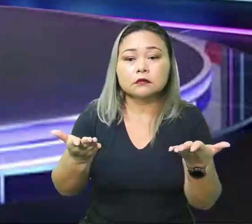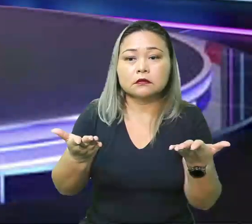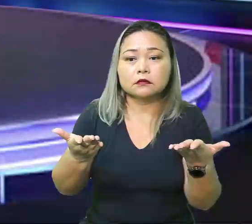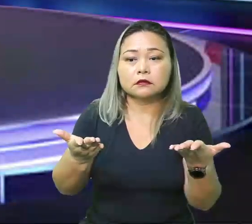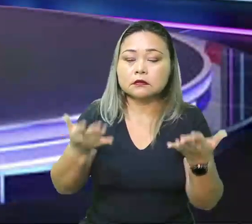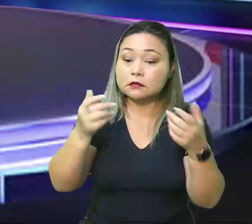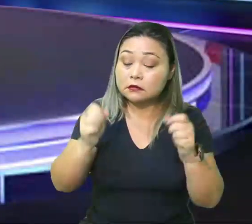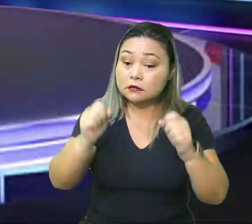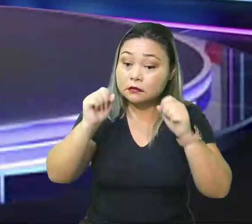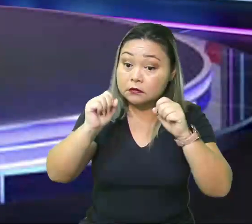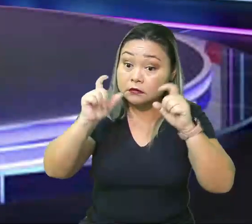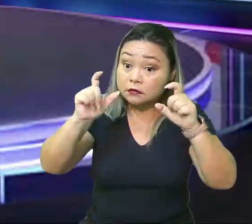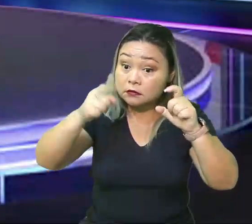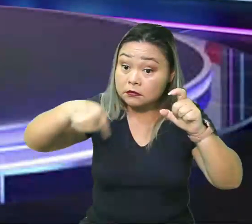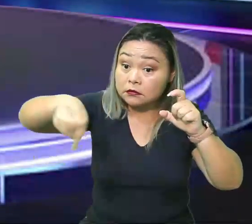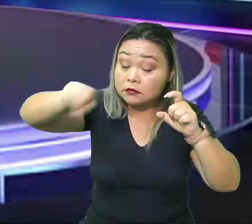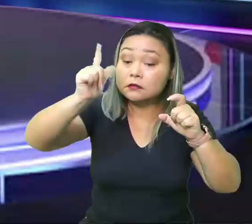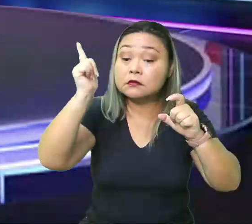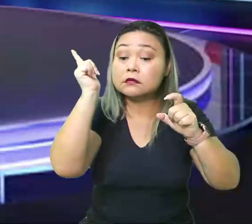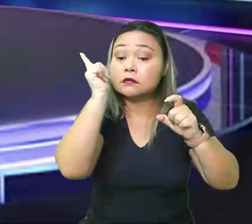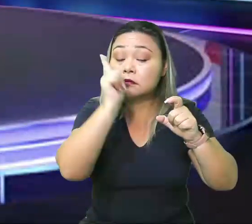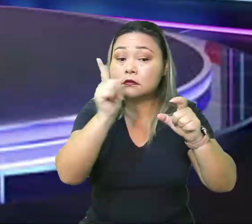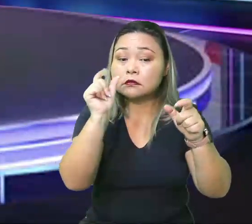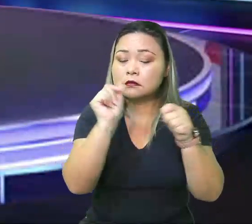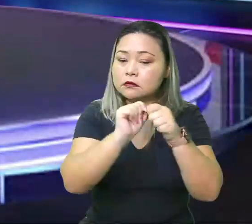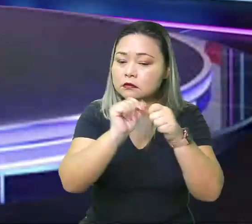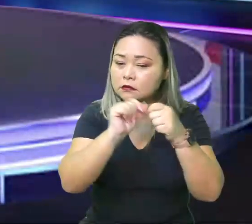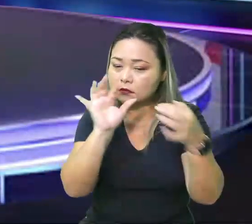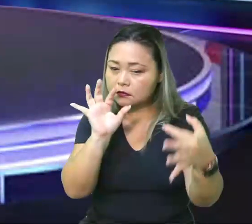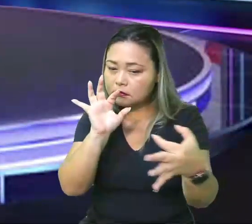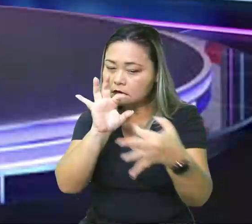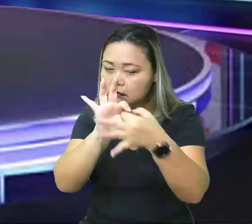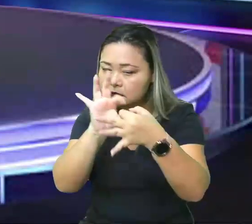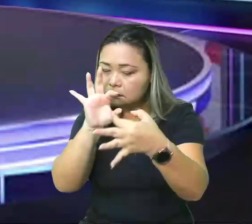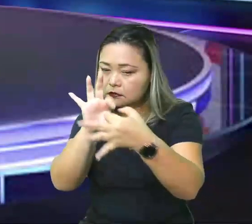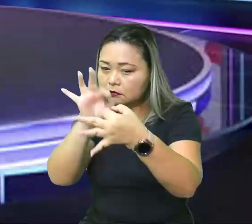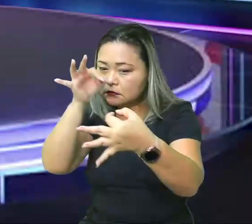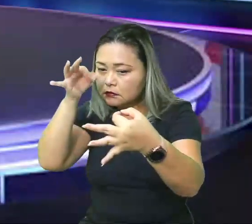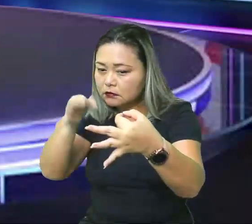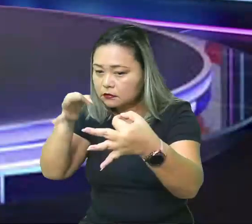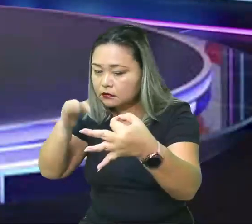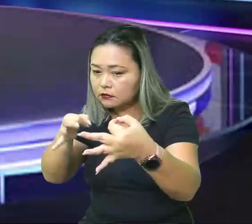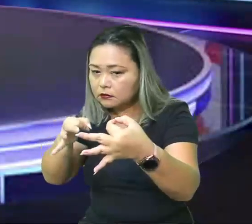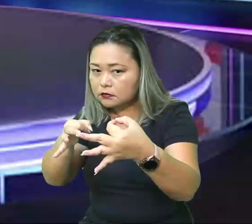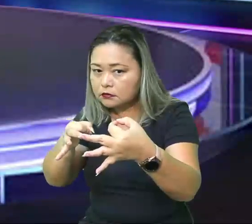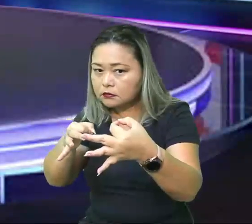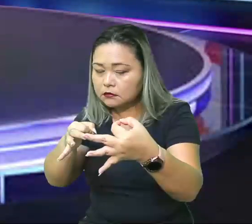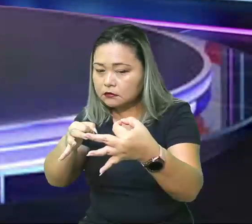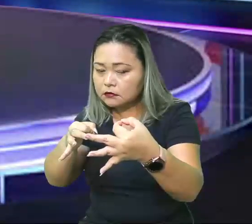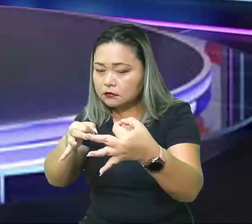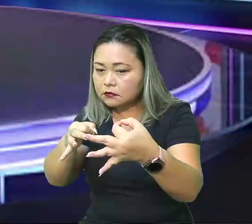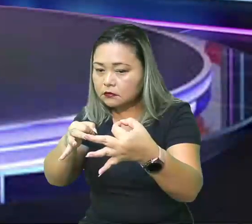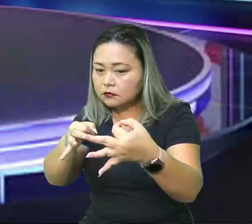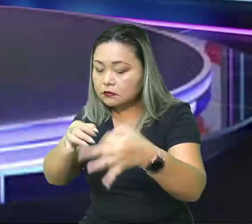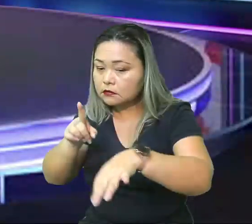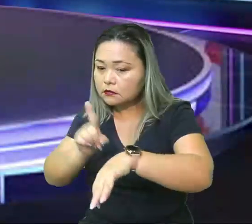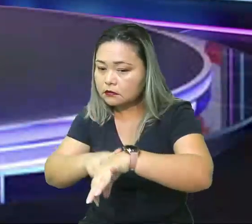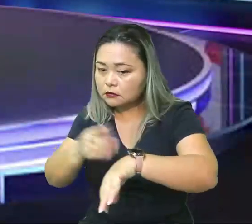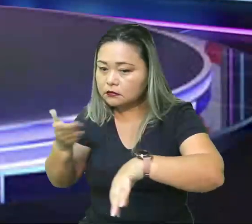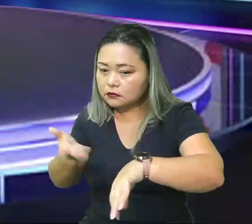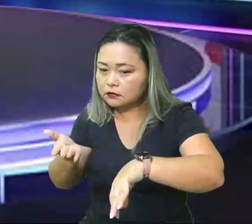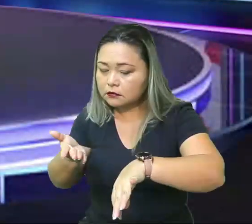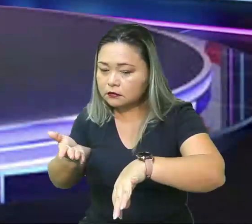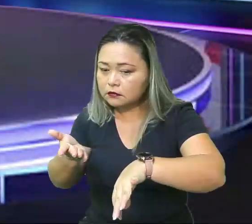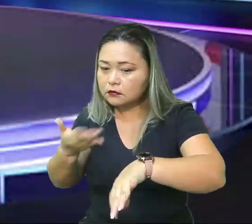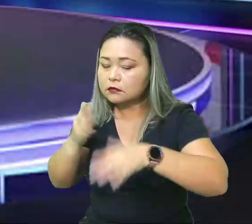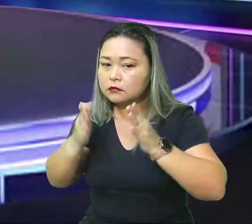bem antenado para que você consiga fazer as conexões certinhas aí desse, momento